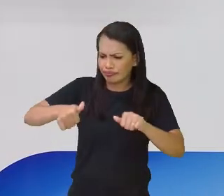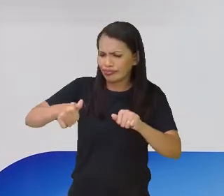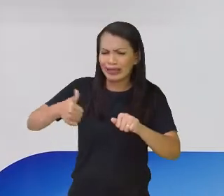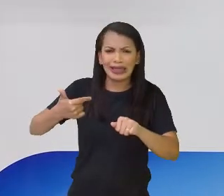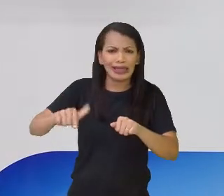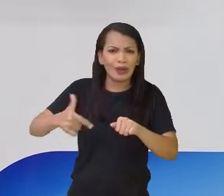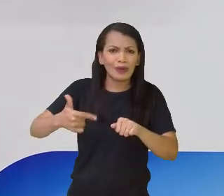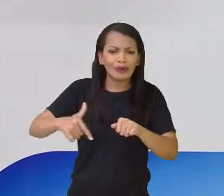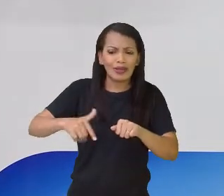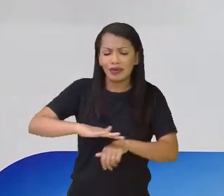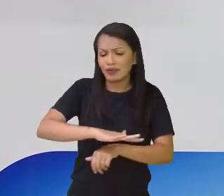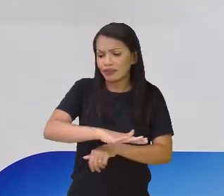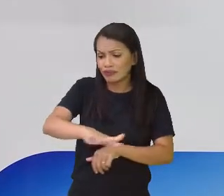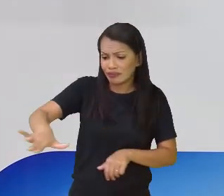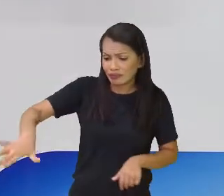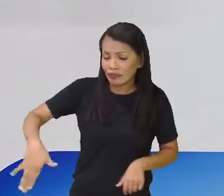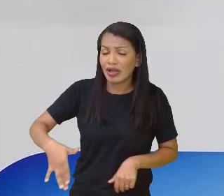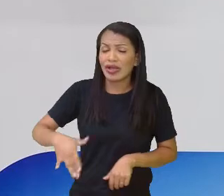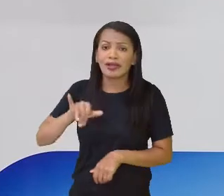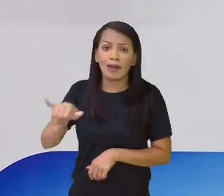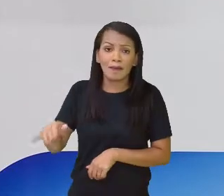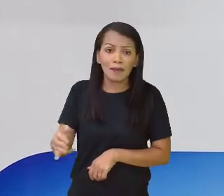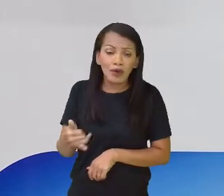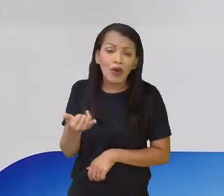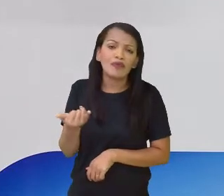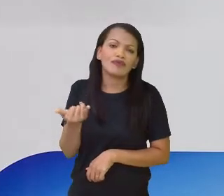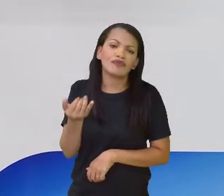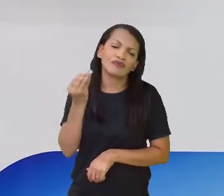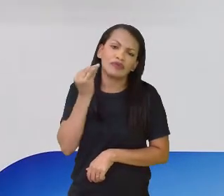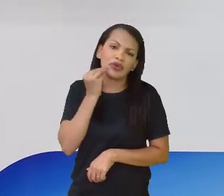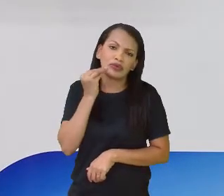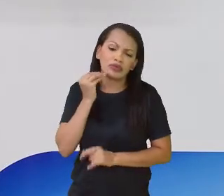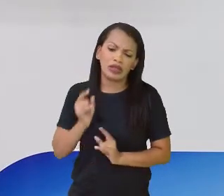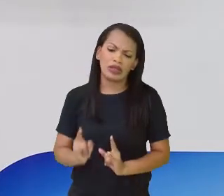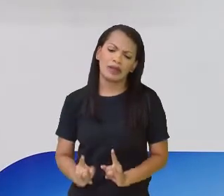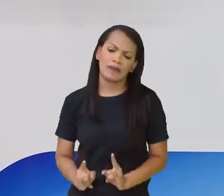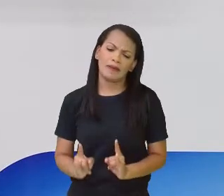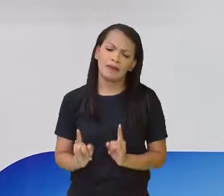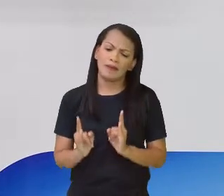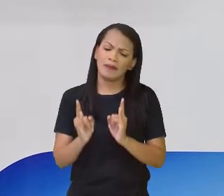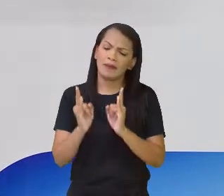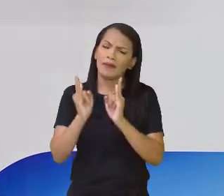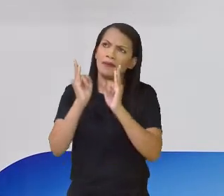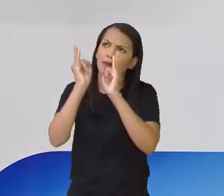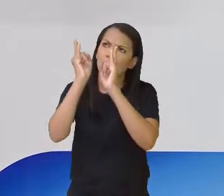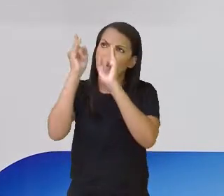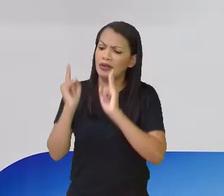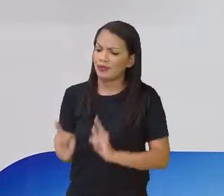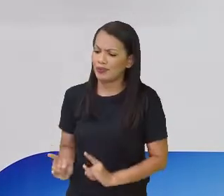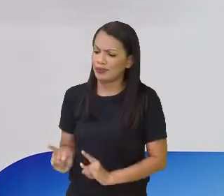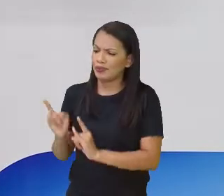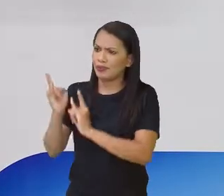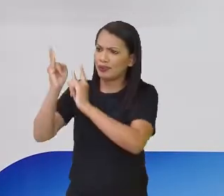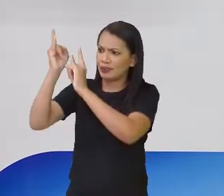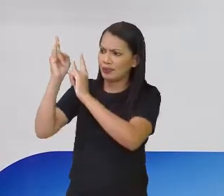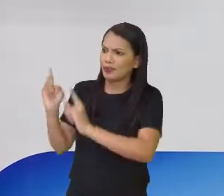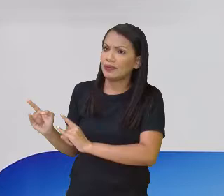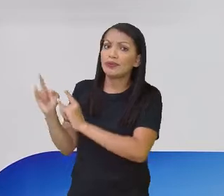espaço para cima. Então nós temos prédios cada vez mais altos, diversas construções na cidade. Nós